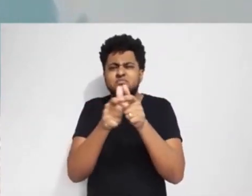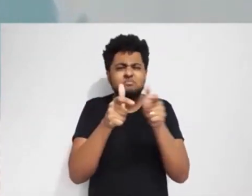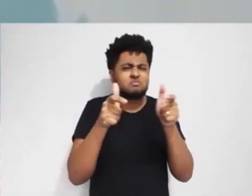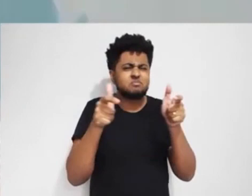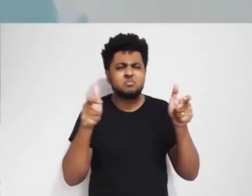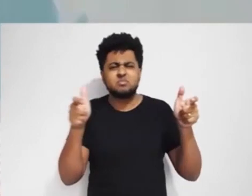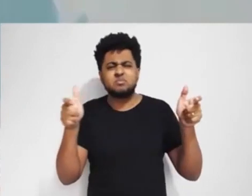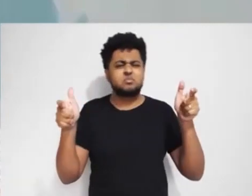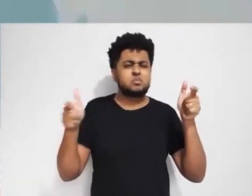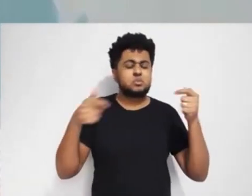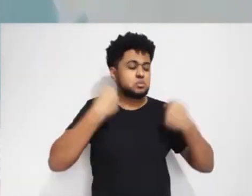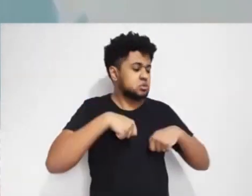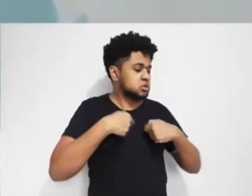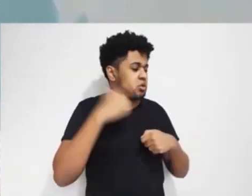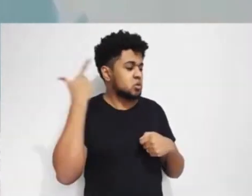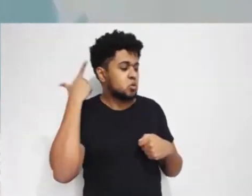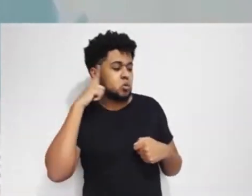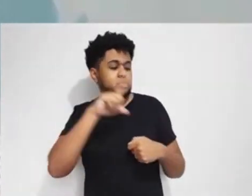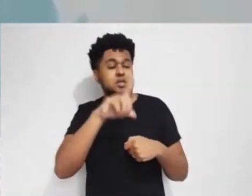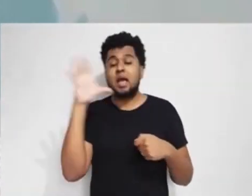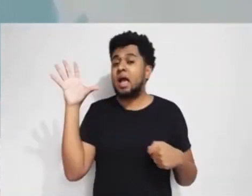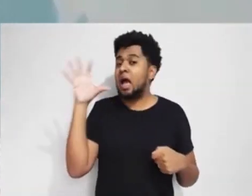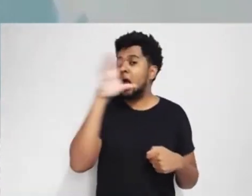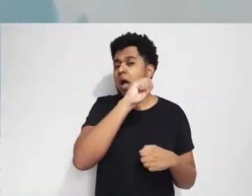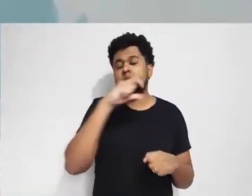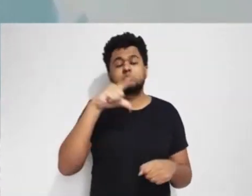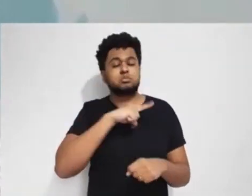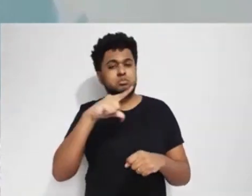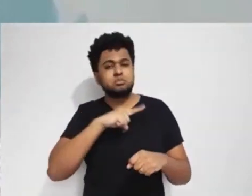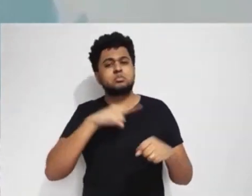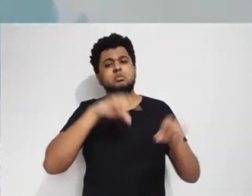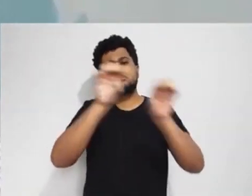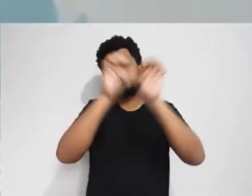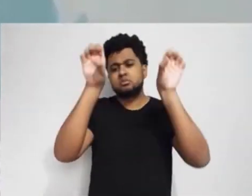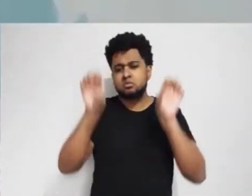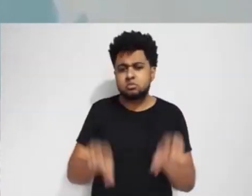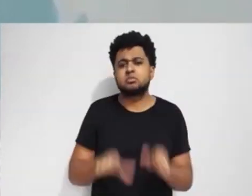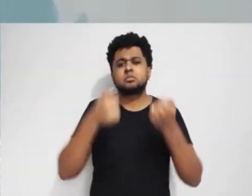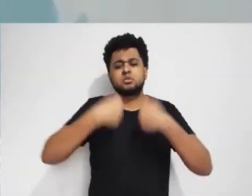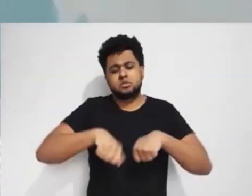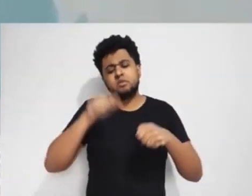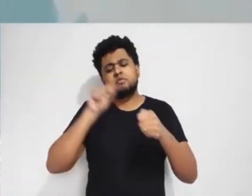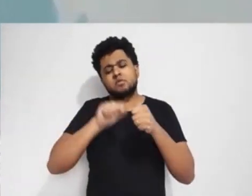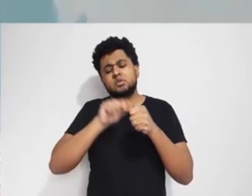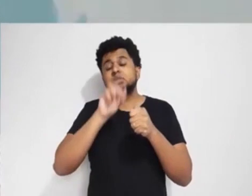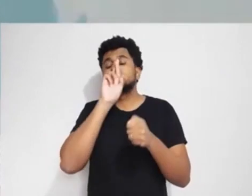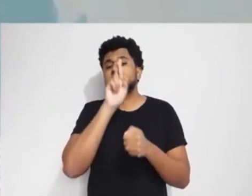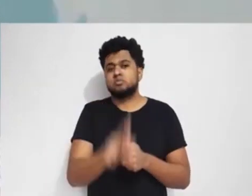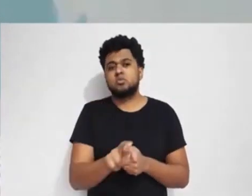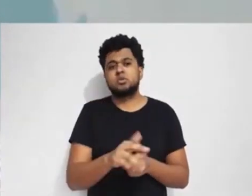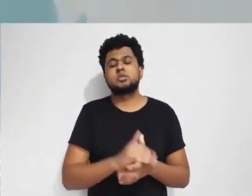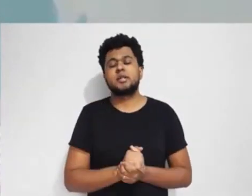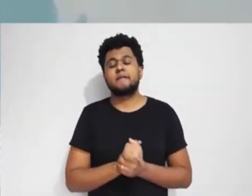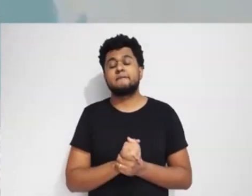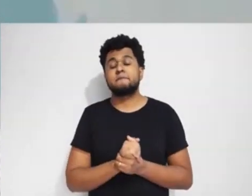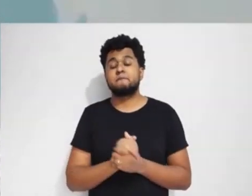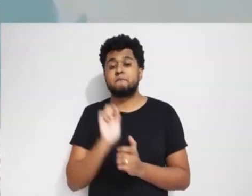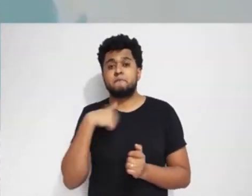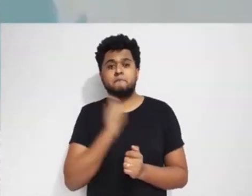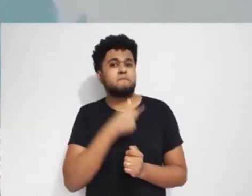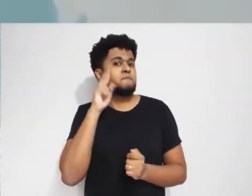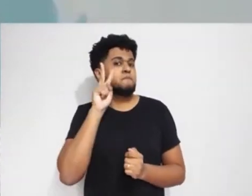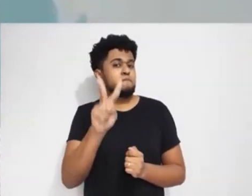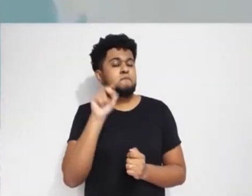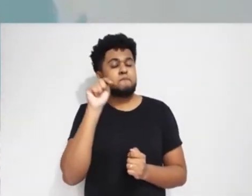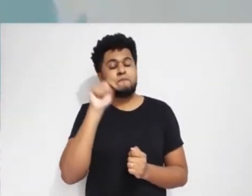consigam rapidamente ter as estruturas necessárias para produzir as respostas. Então, a gente viu aqui